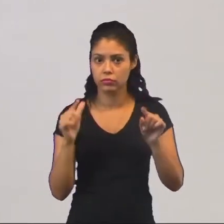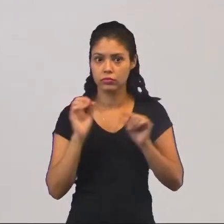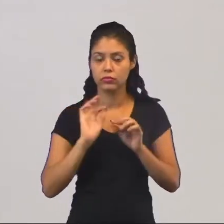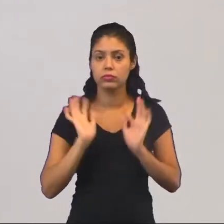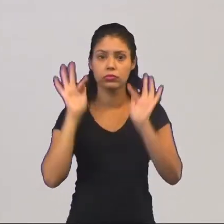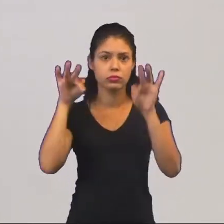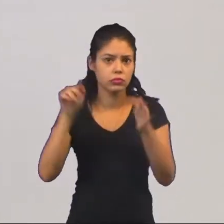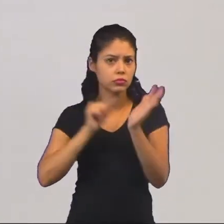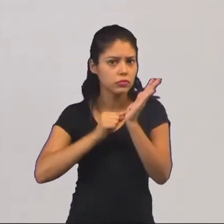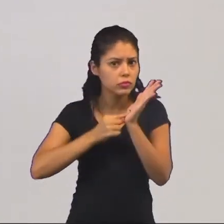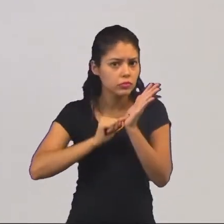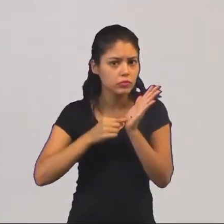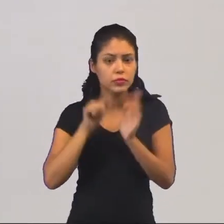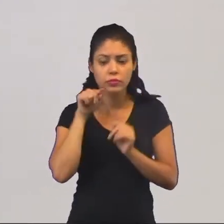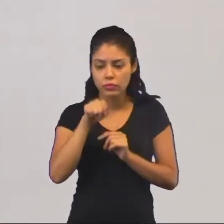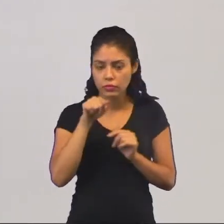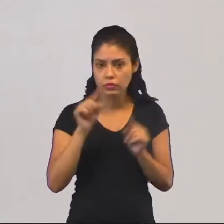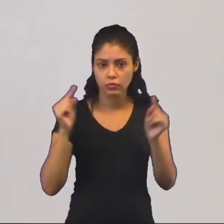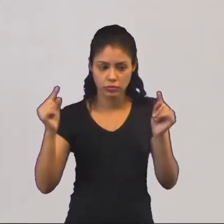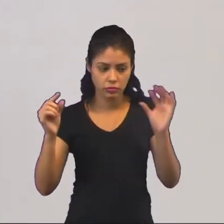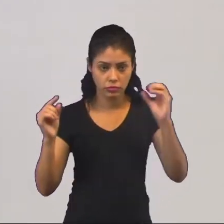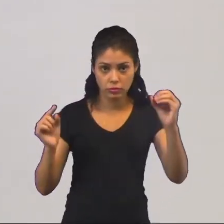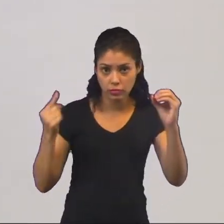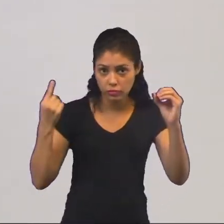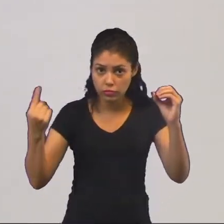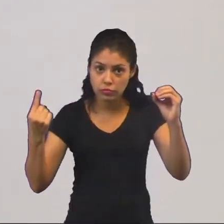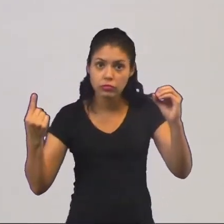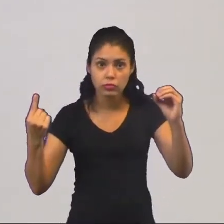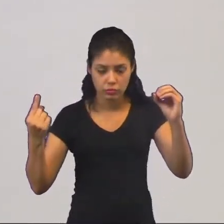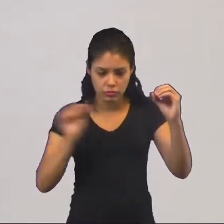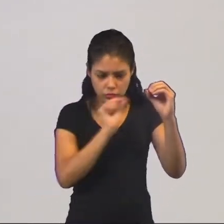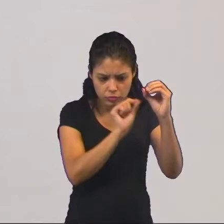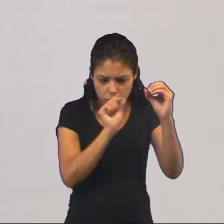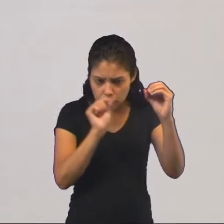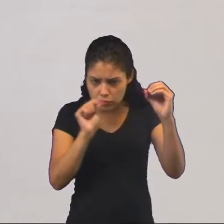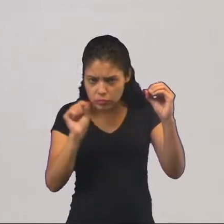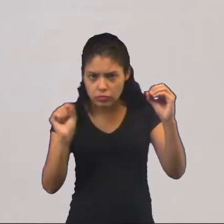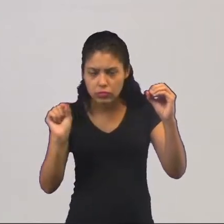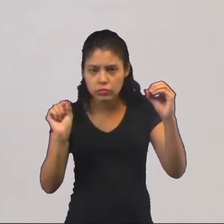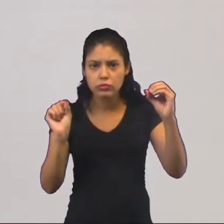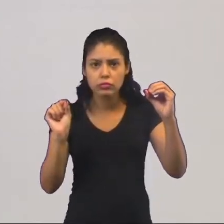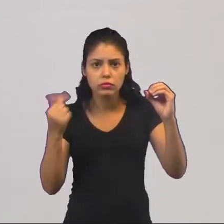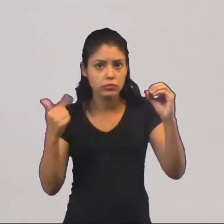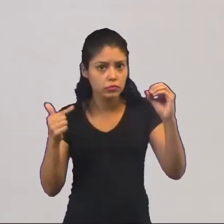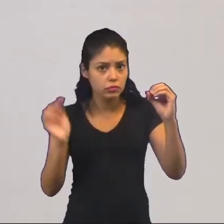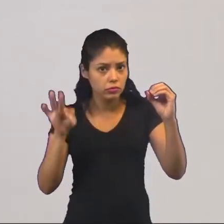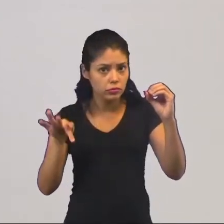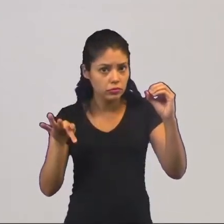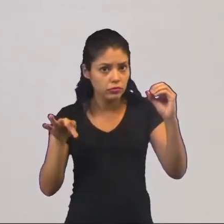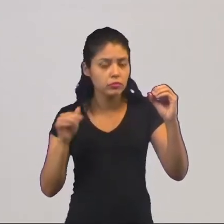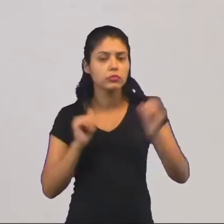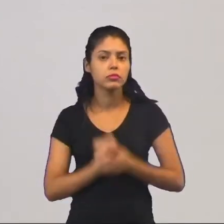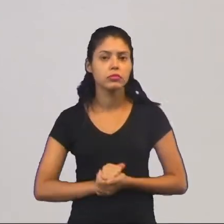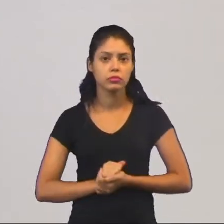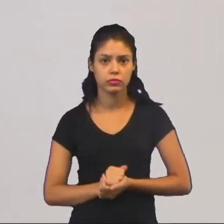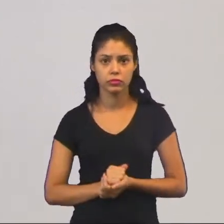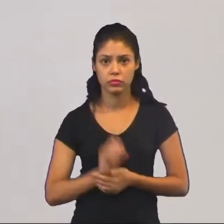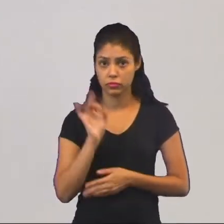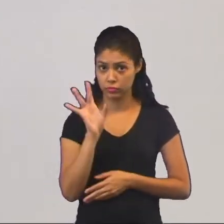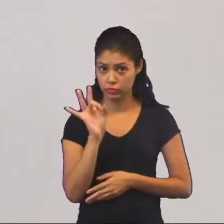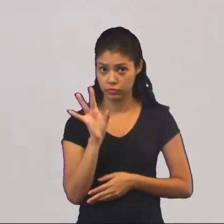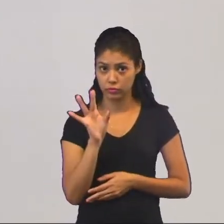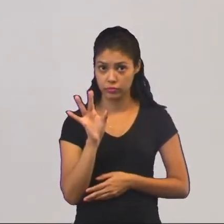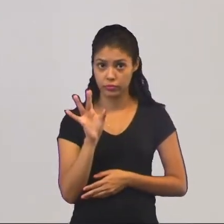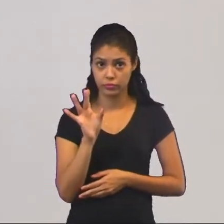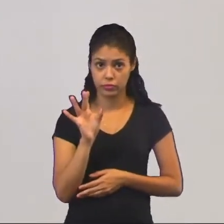tem infinitos pontos ali entre 0 e 1. Nós temos infinitos pontos. Tudo bem? Não é